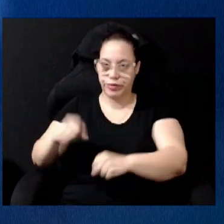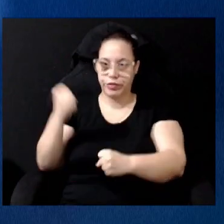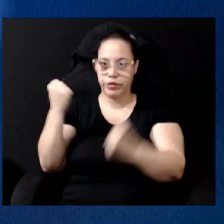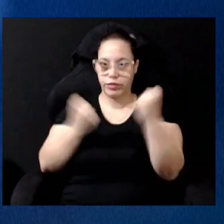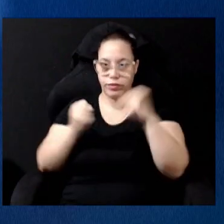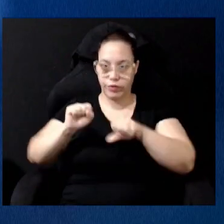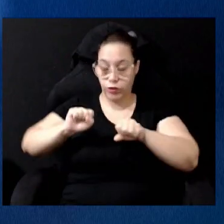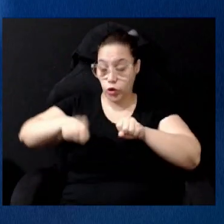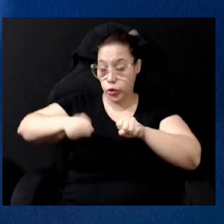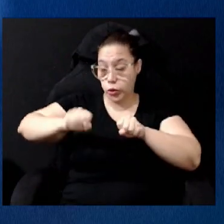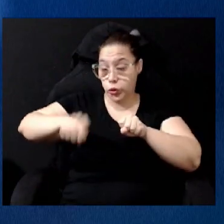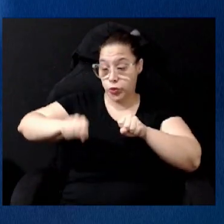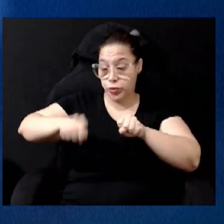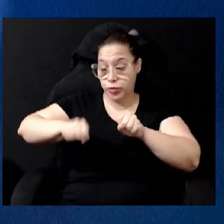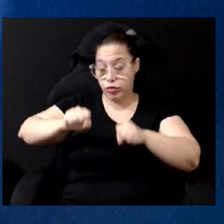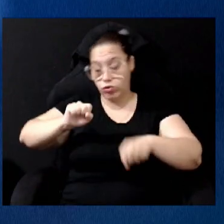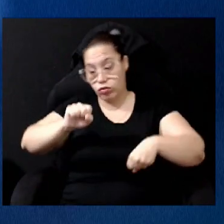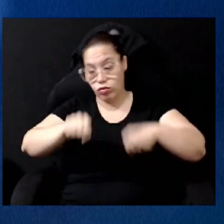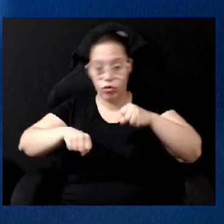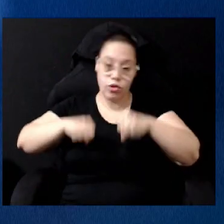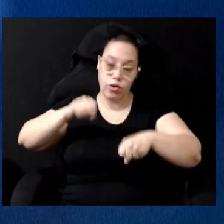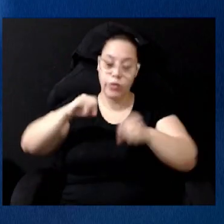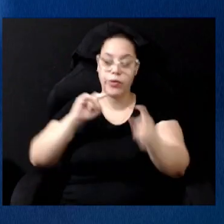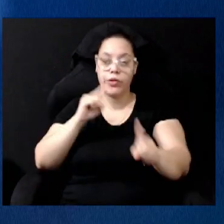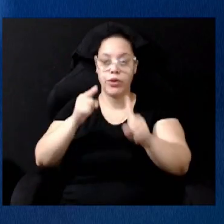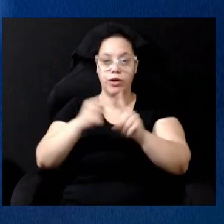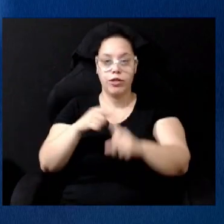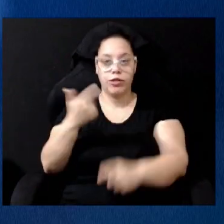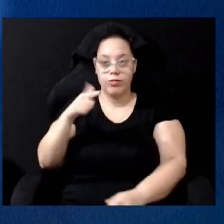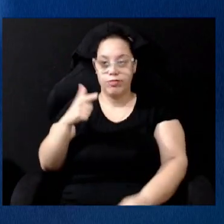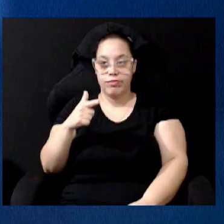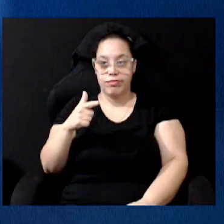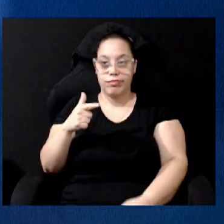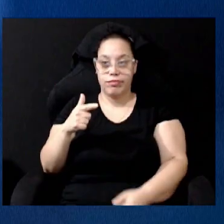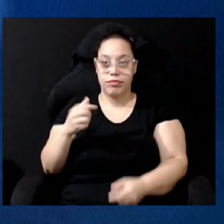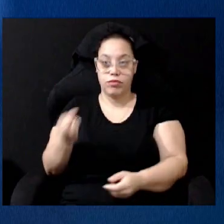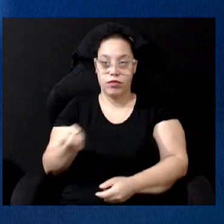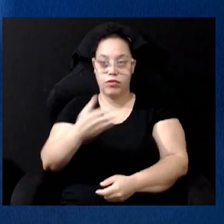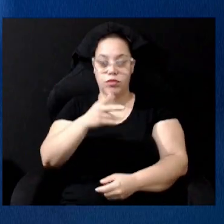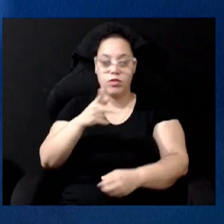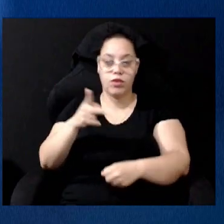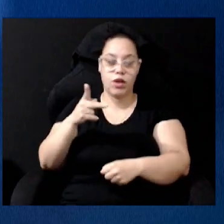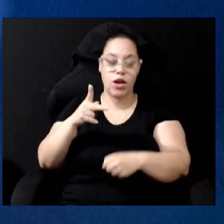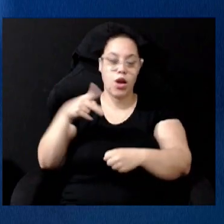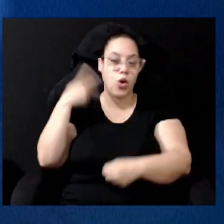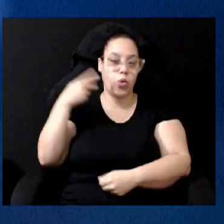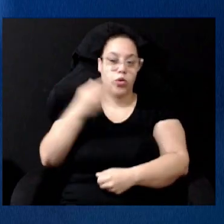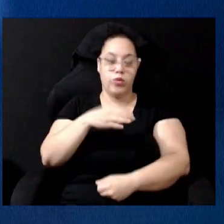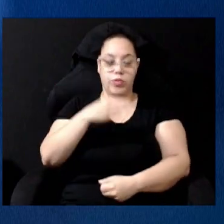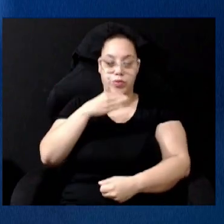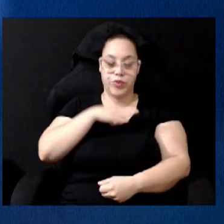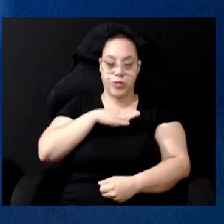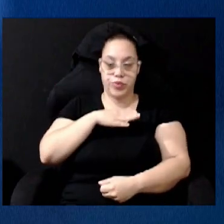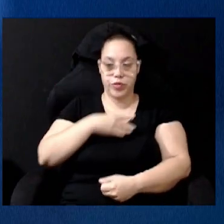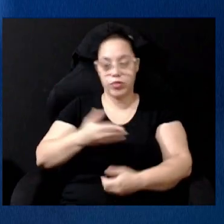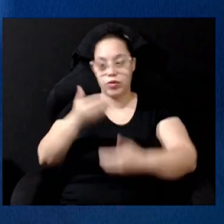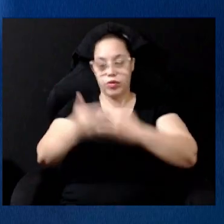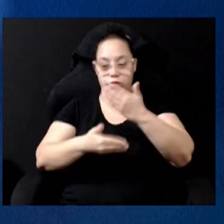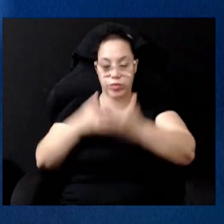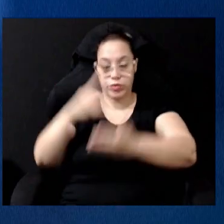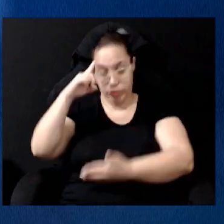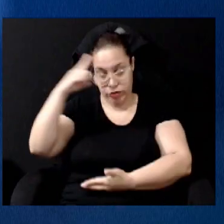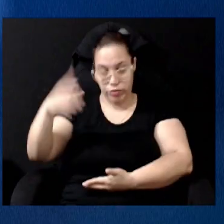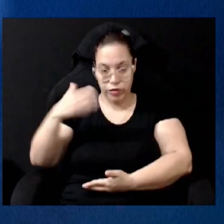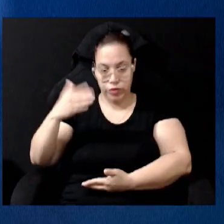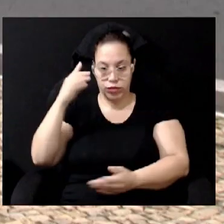município, com o objetivo também de não apenas atualizar a política da cidade, mas contribuir no cotidiano, principalmente